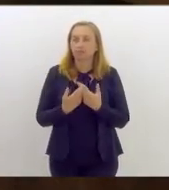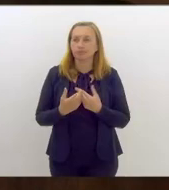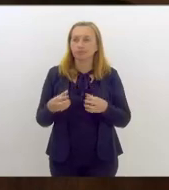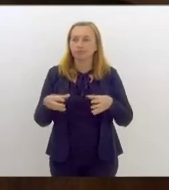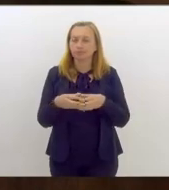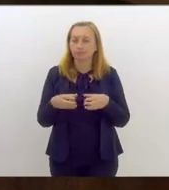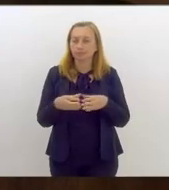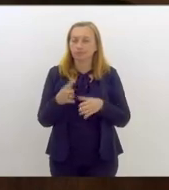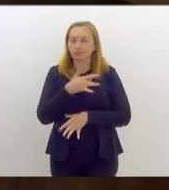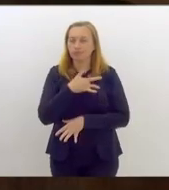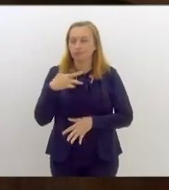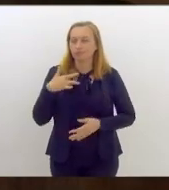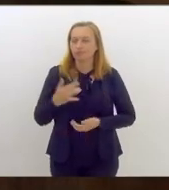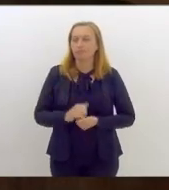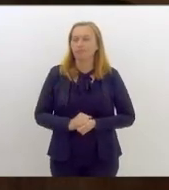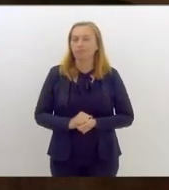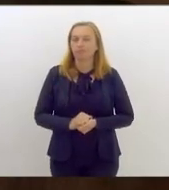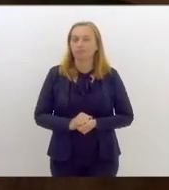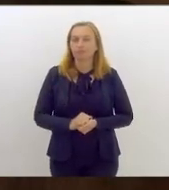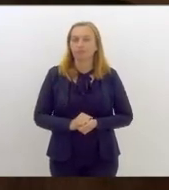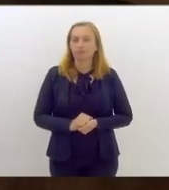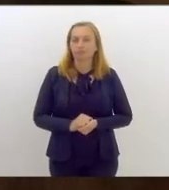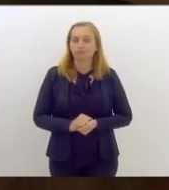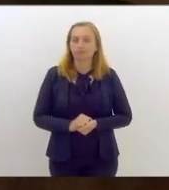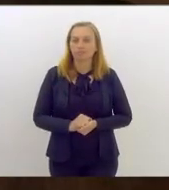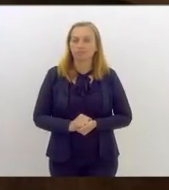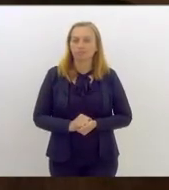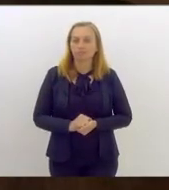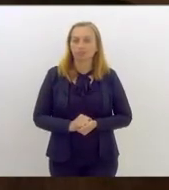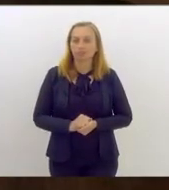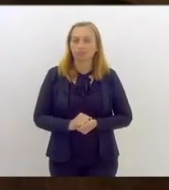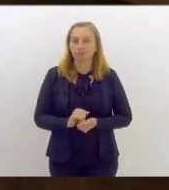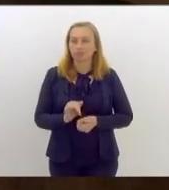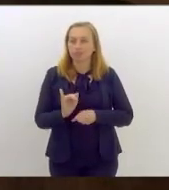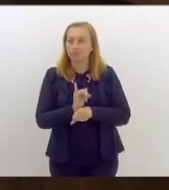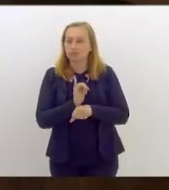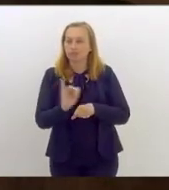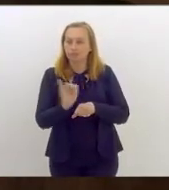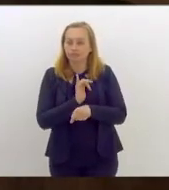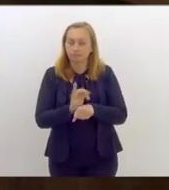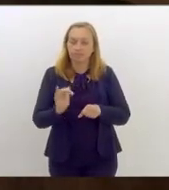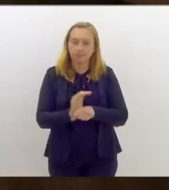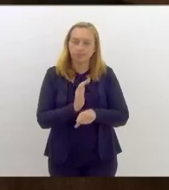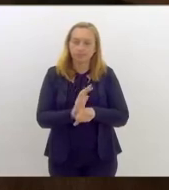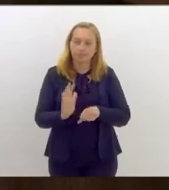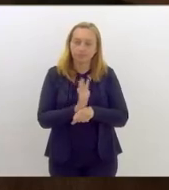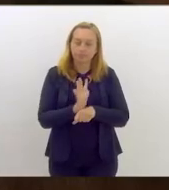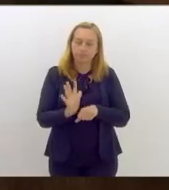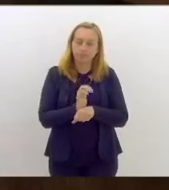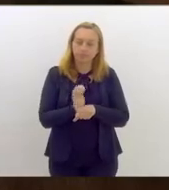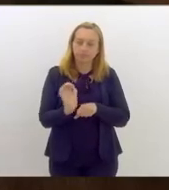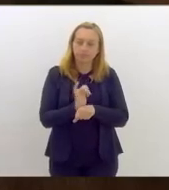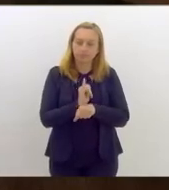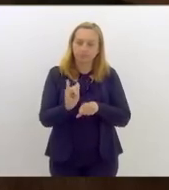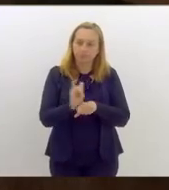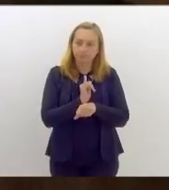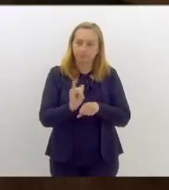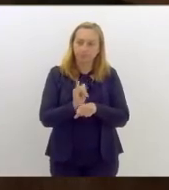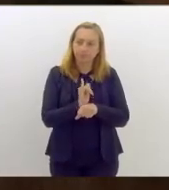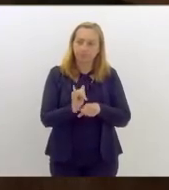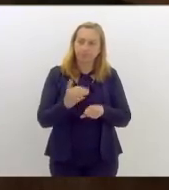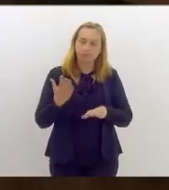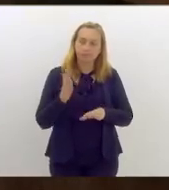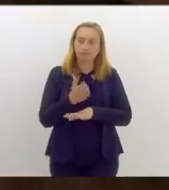Comissão de Saúde. A doutora Thaisa mantém uma articulação direta conosco, nos